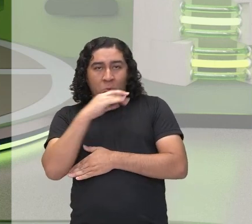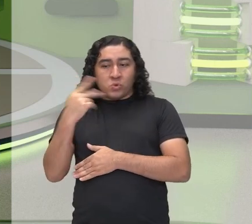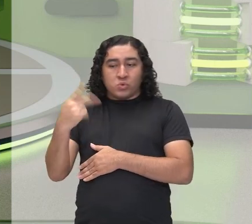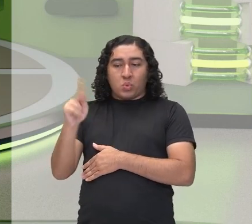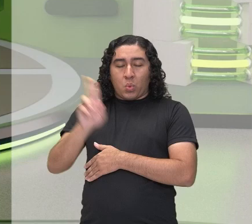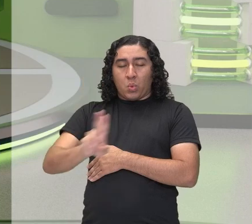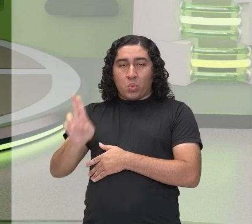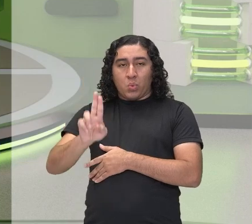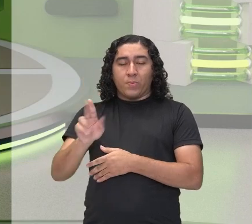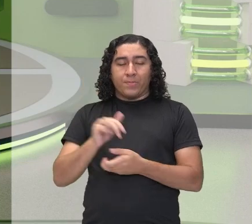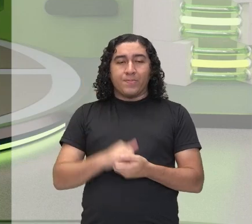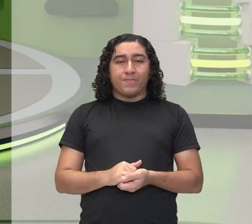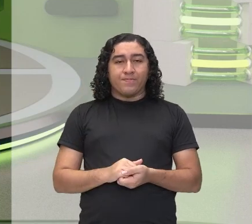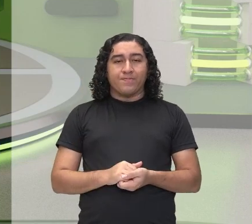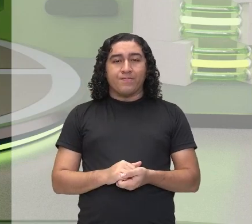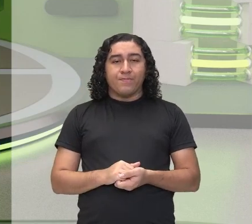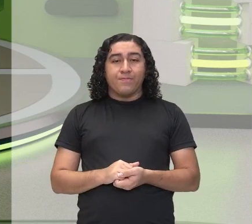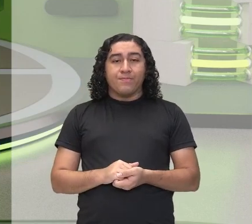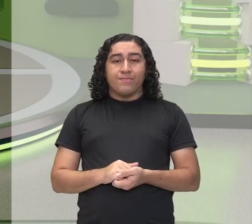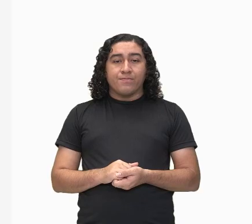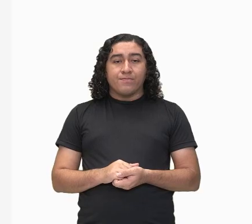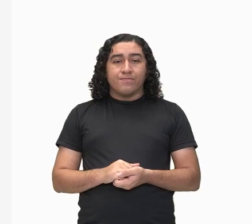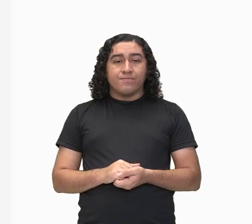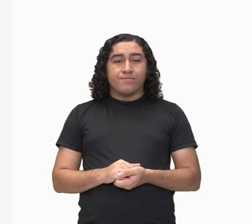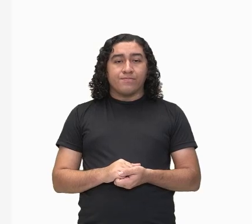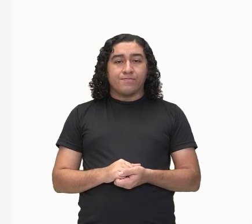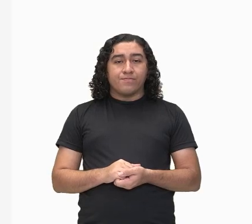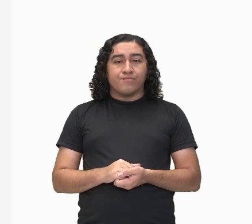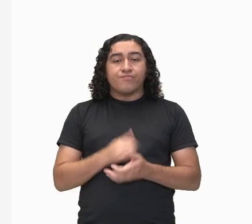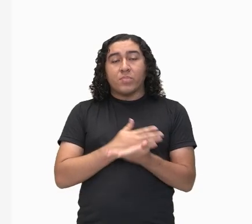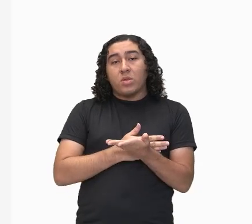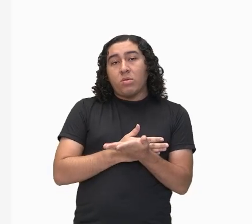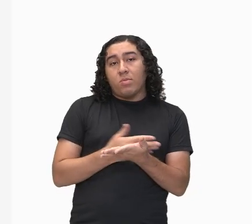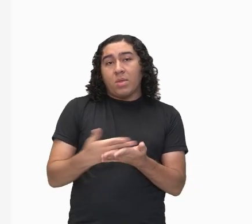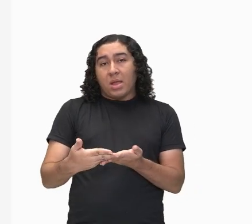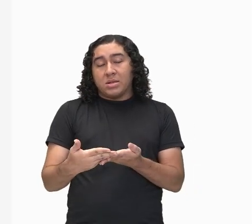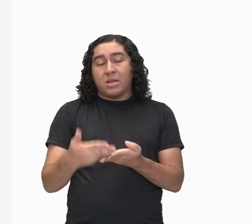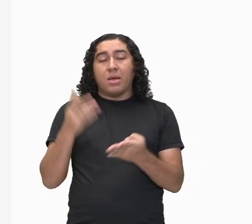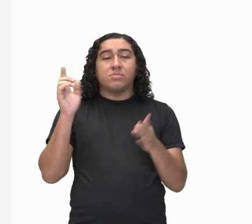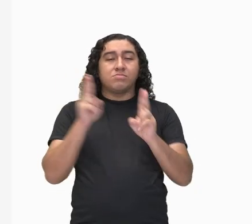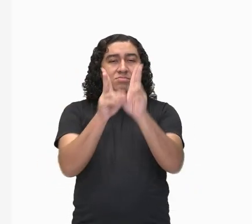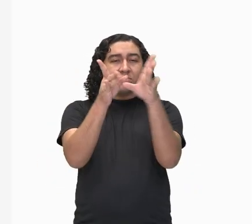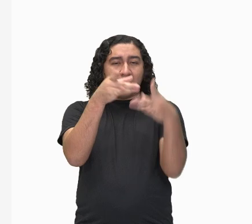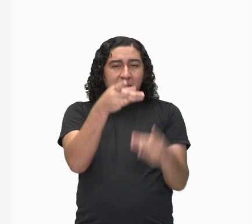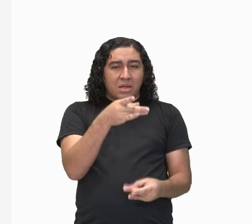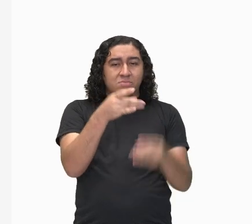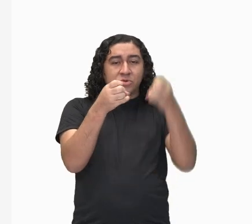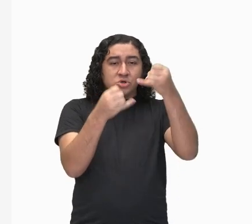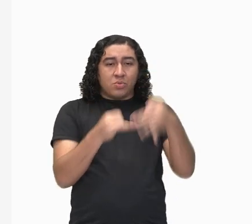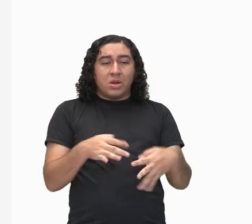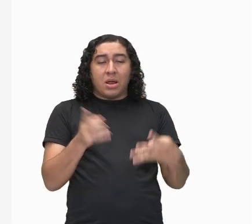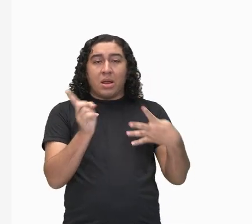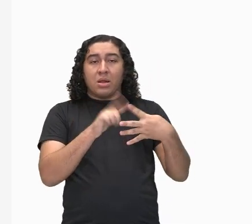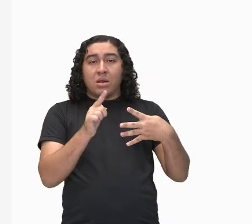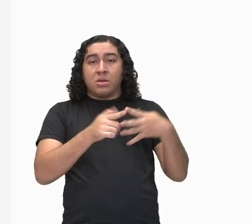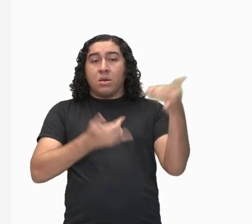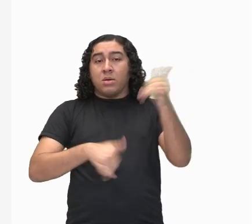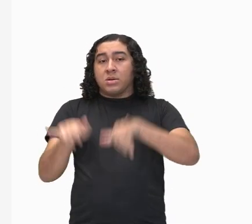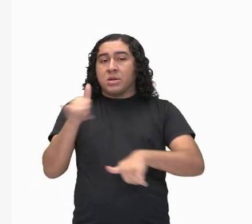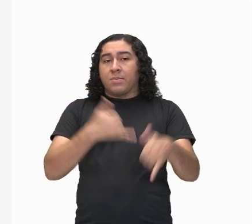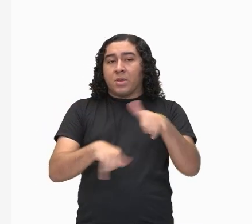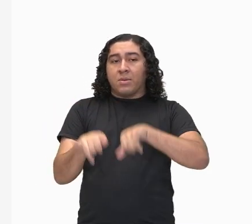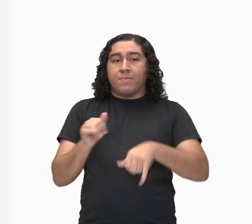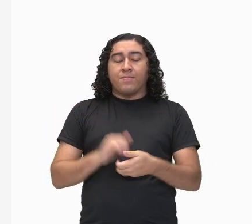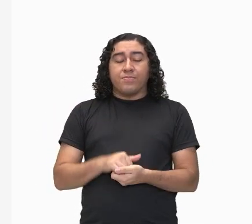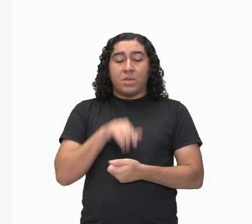dessa estrela que é o Sol. Vamos iniciar conhecendo com mais detalhes sobre a energia química.